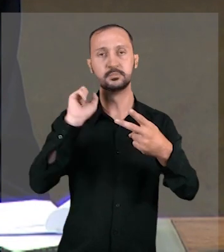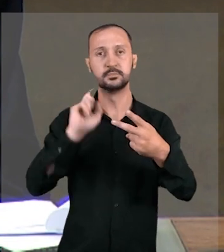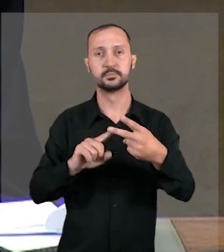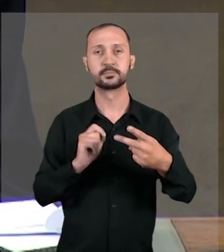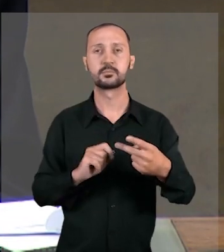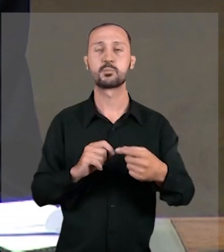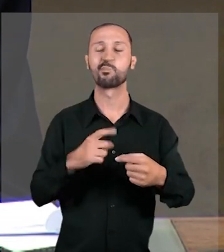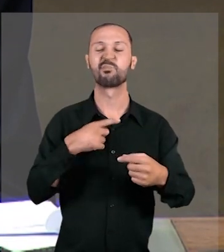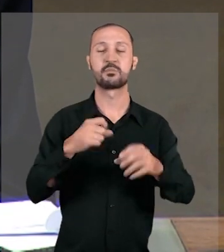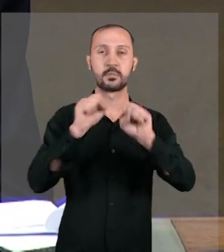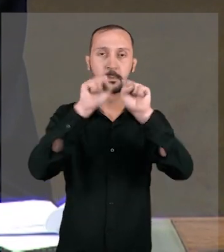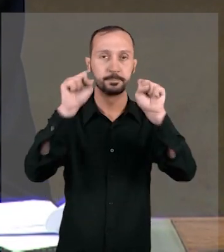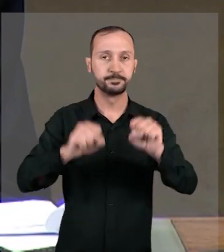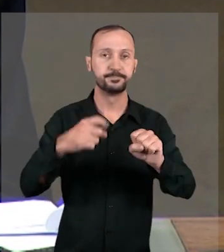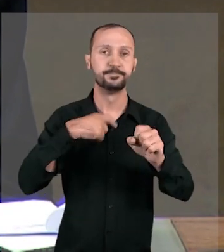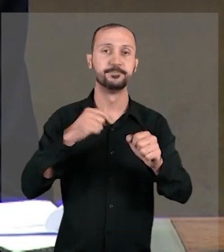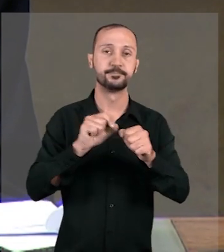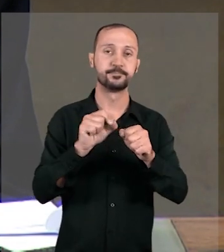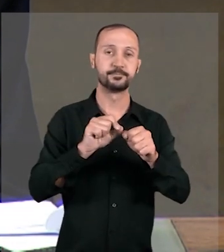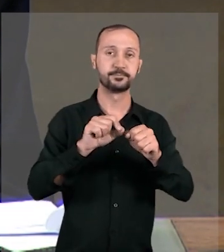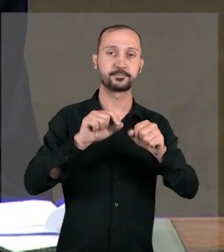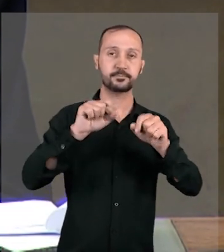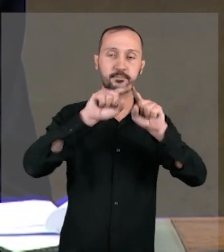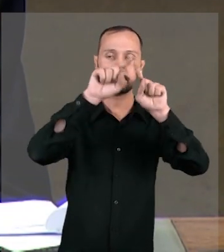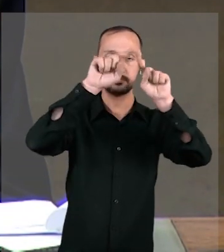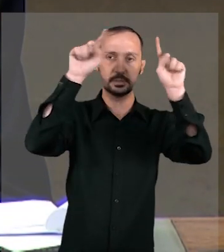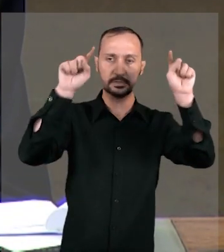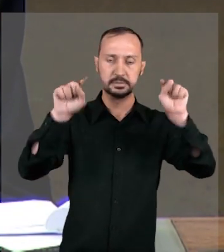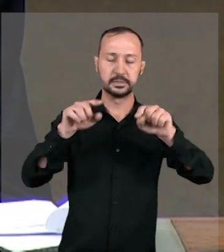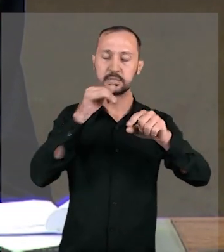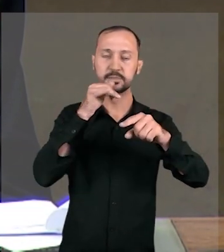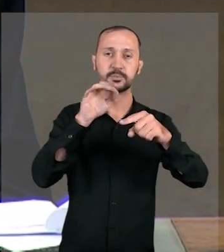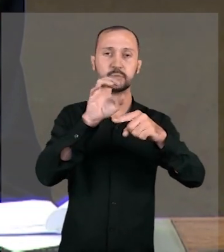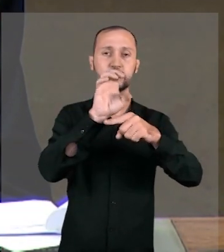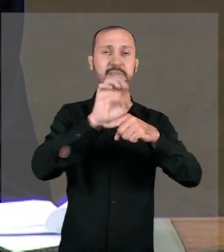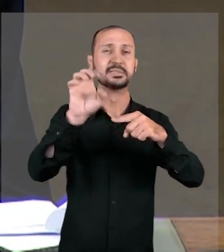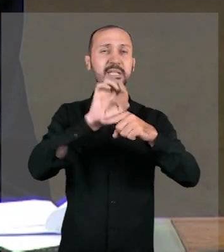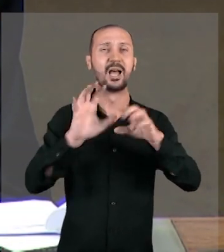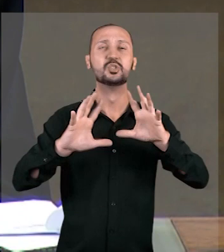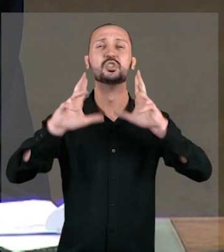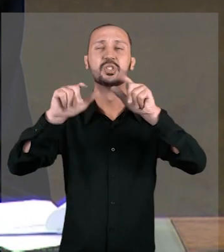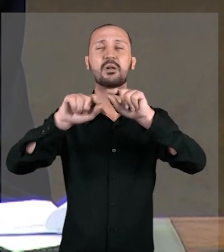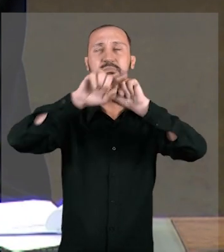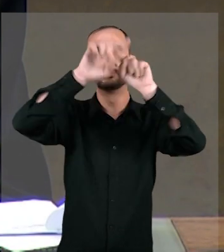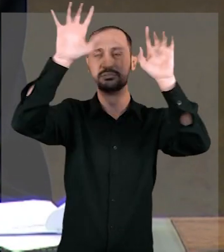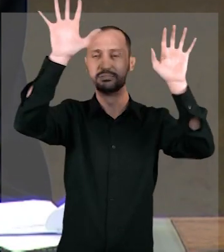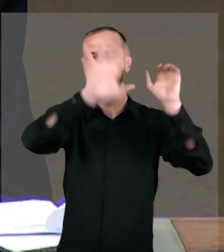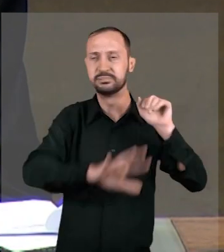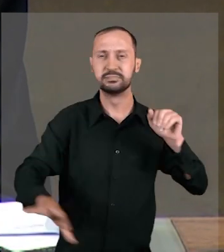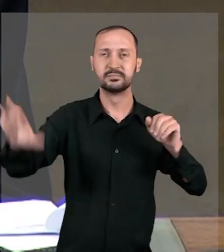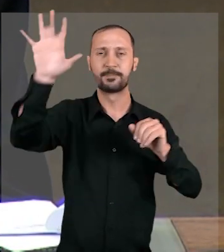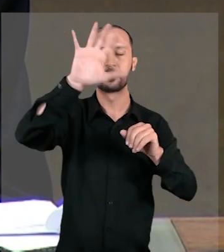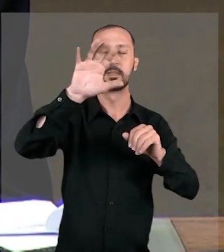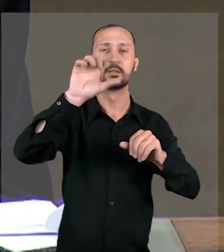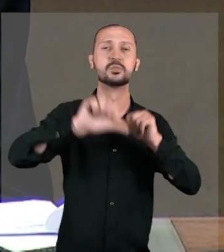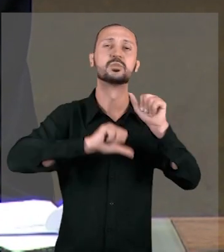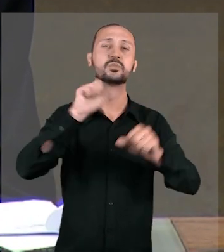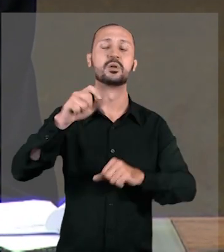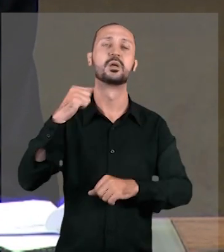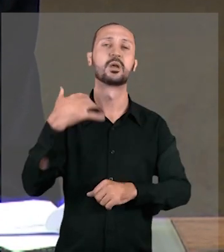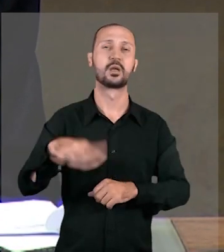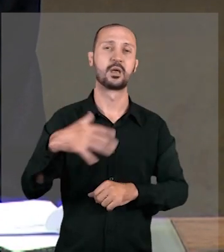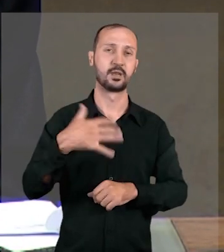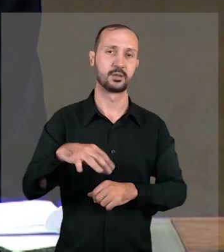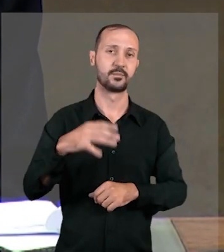que, num sistema em que você faz campanha em todo o Estado, na eleição para deputado federal, a eleição se torna muito mais cara.